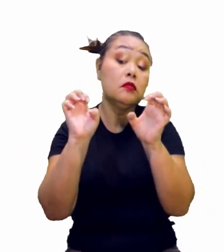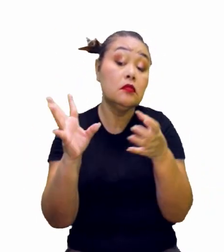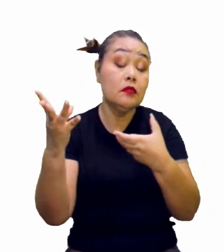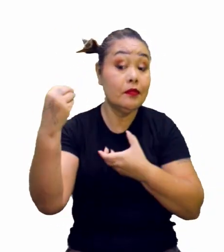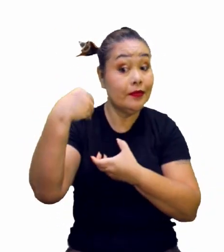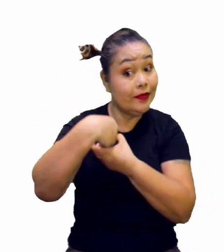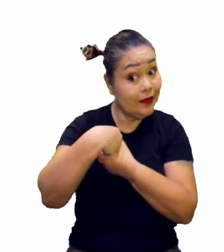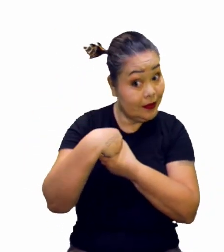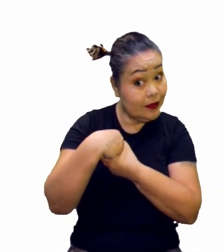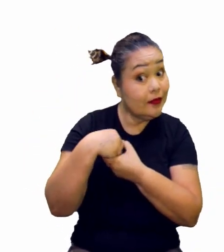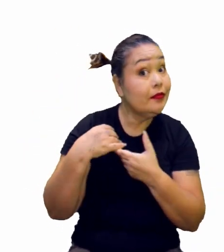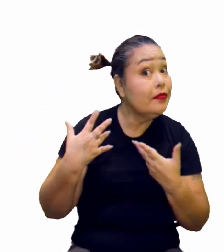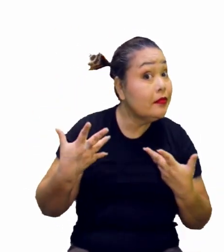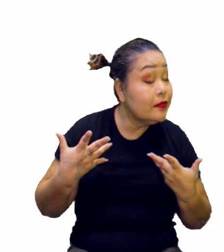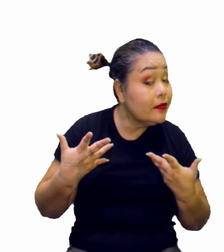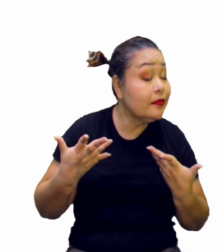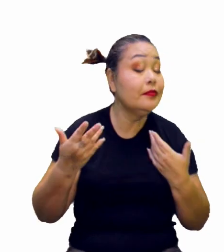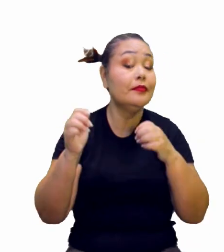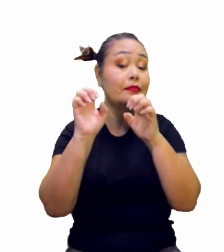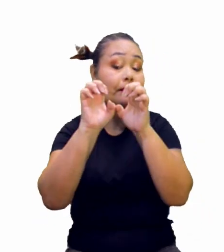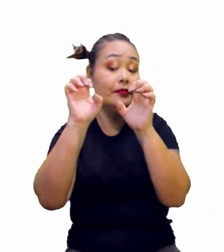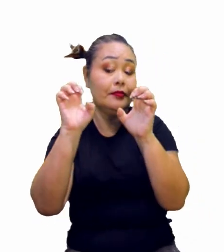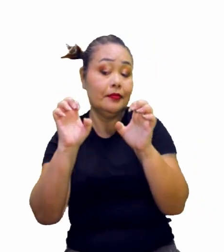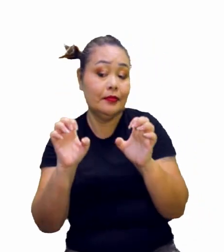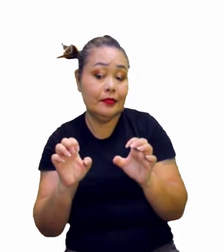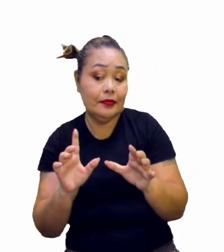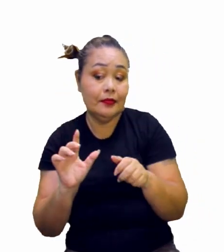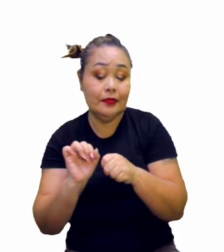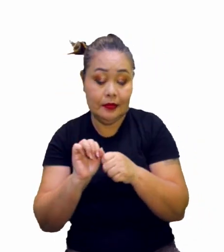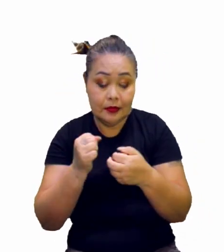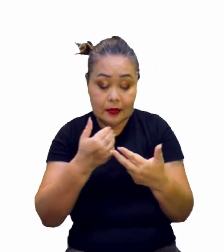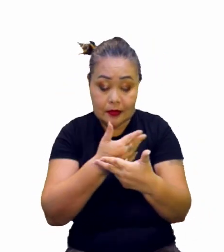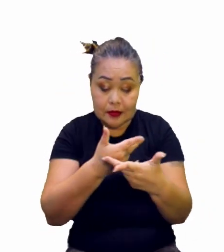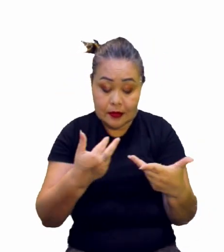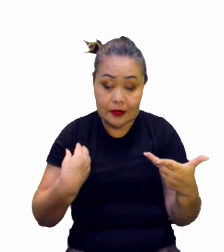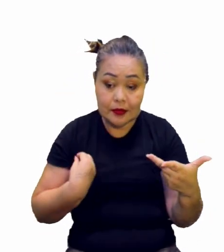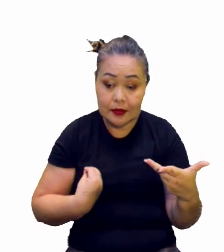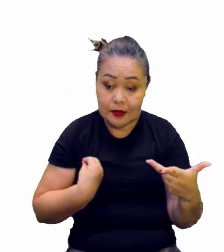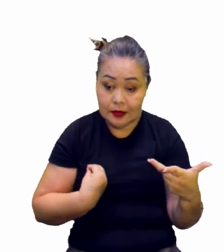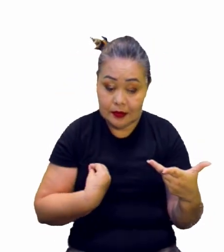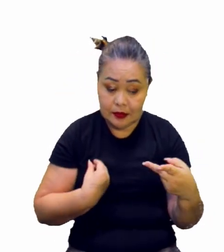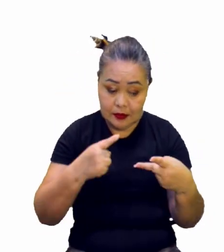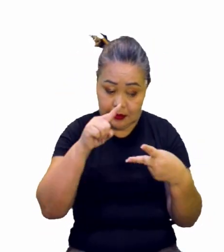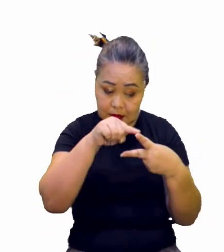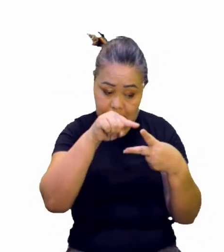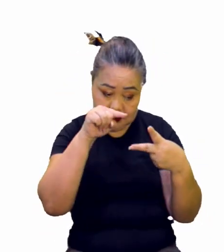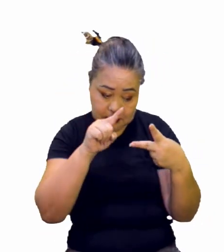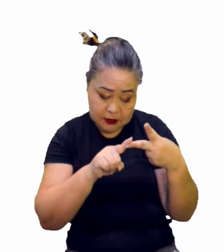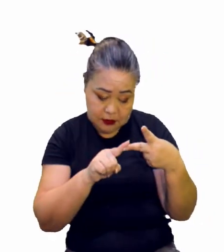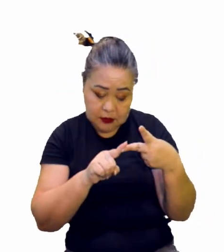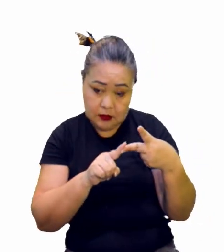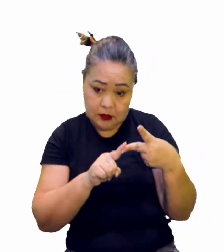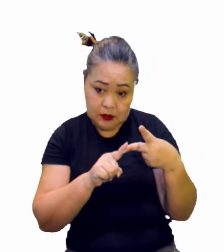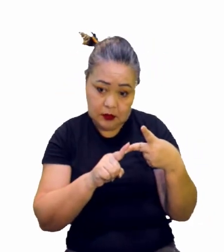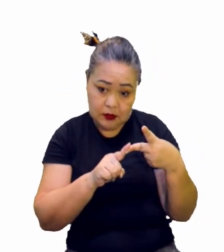envolvidas? Estruturas, seres vivos. Então, tem duas coisas aí.